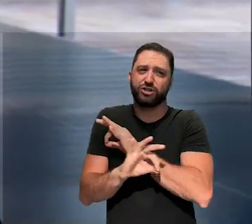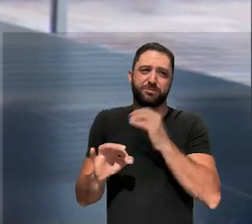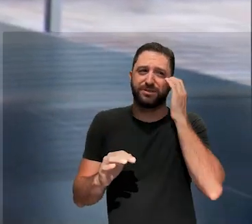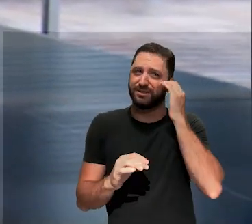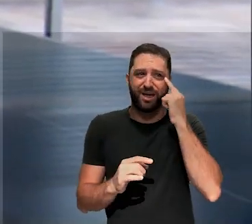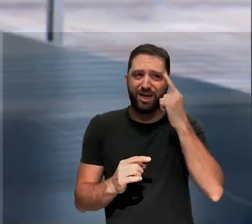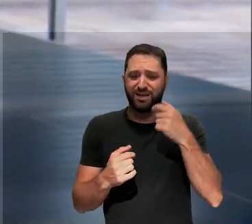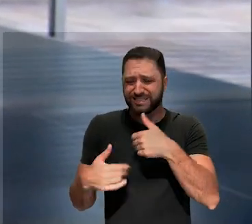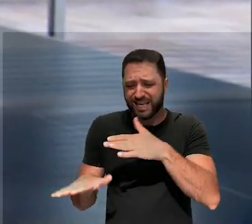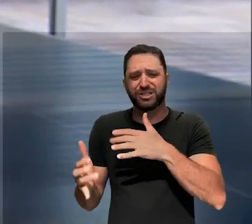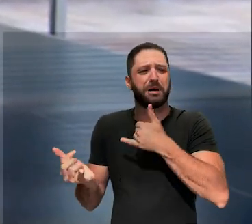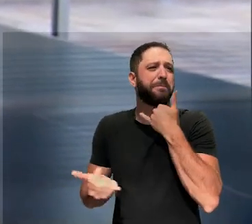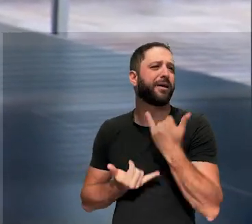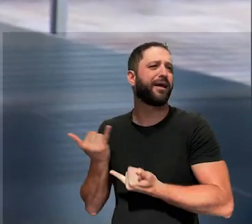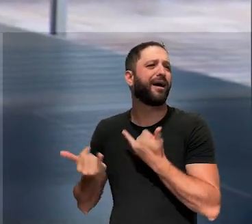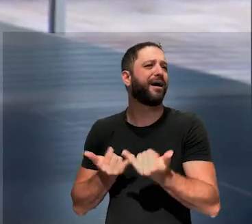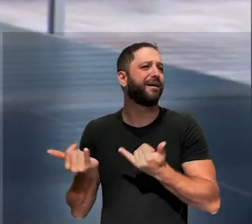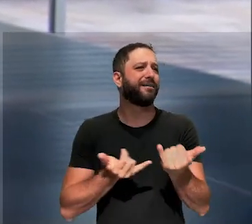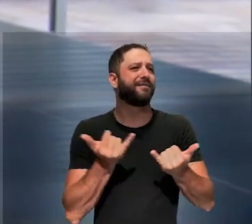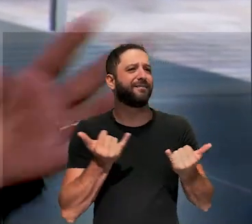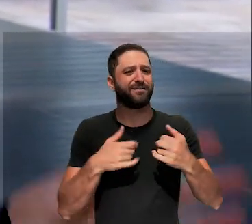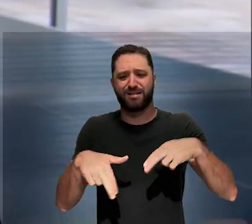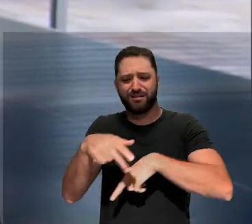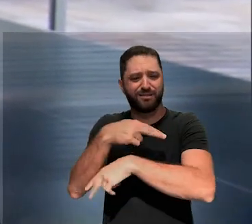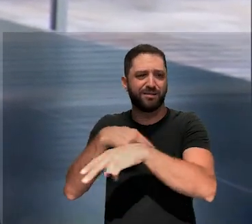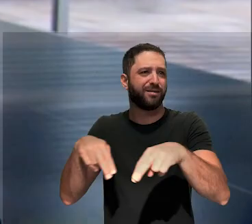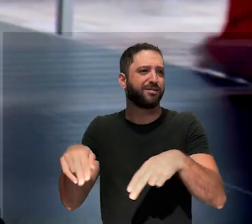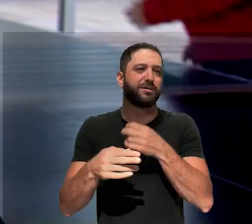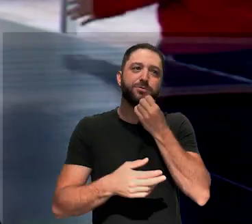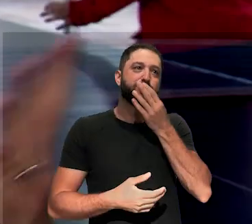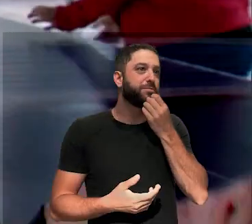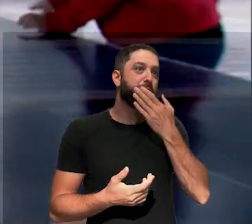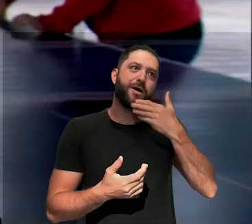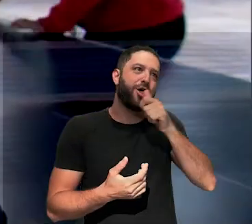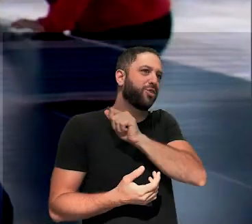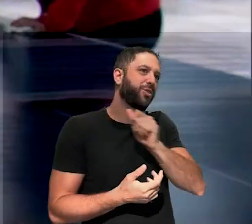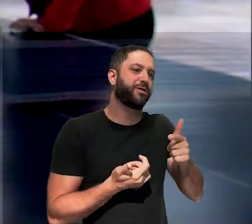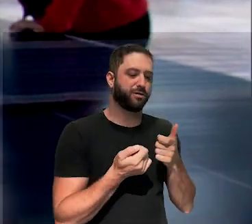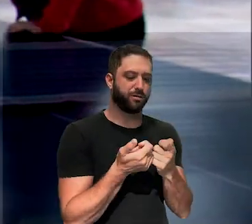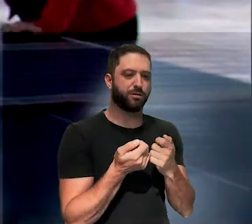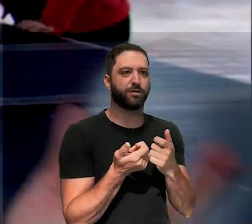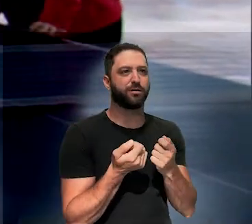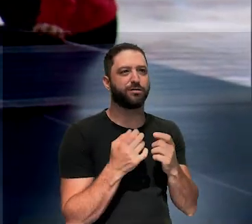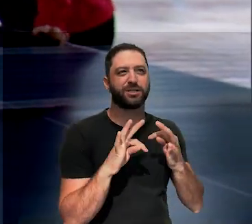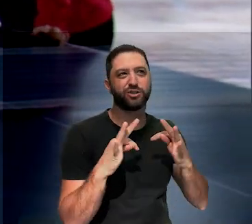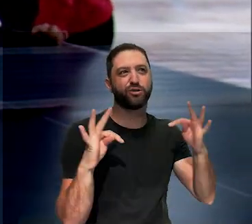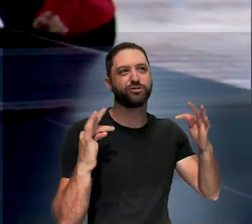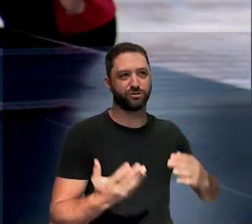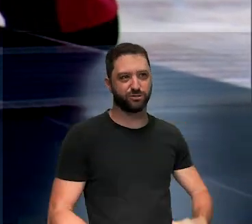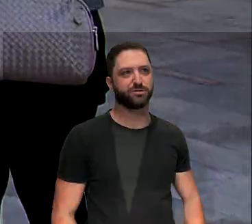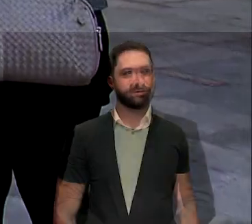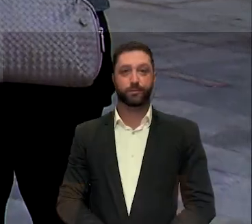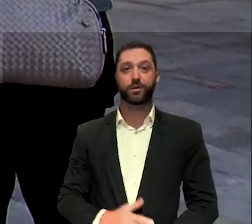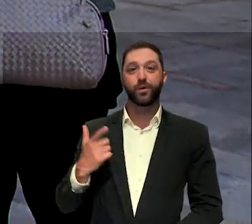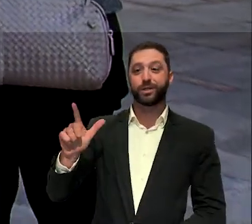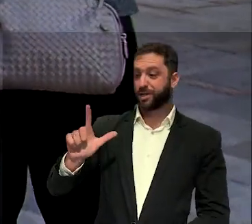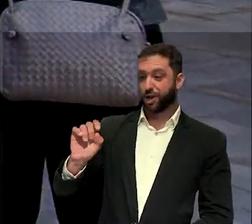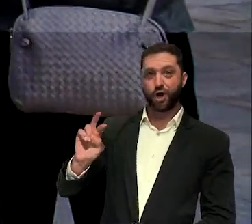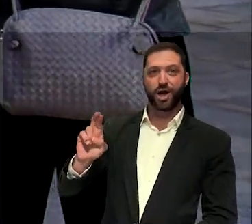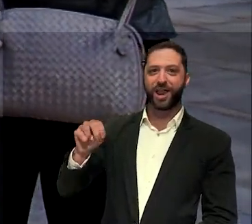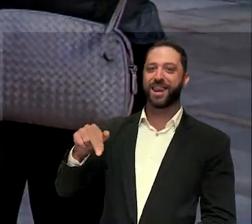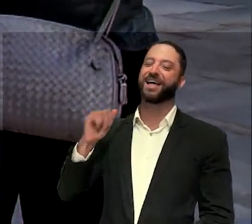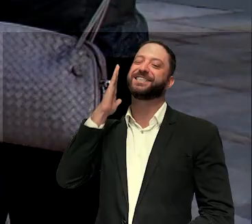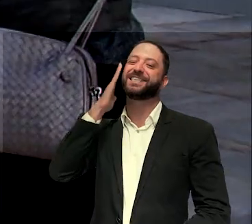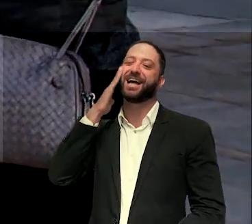bacana. E tá sendo maravilhoso poder deixar as crianças nessa tranquilidade e tirar eles dos eletrônicos. Agora